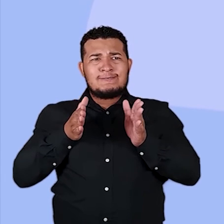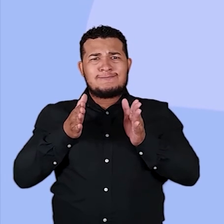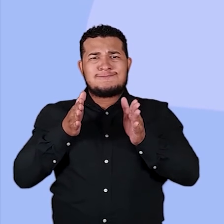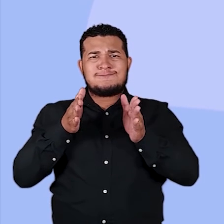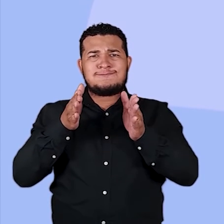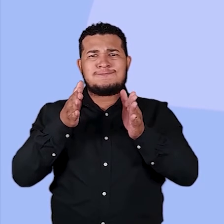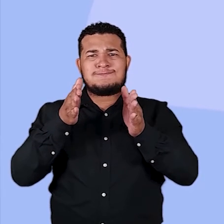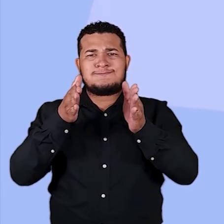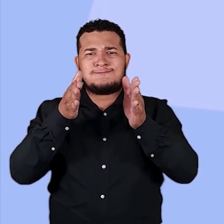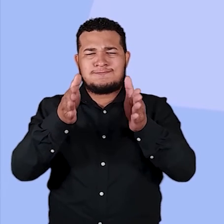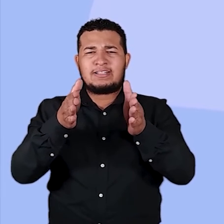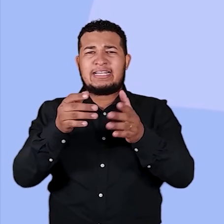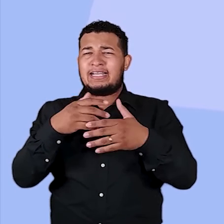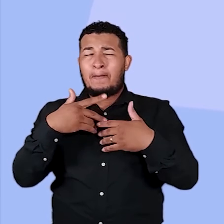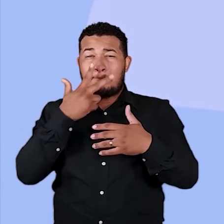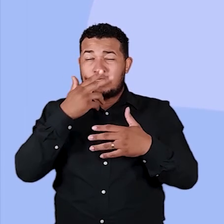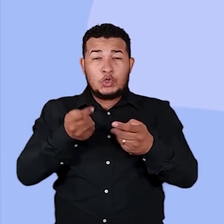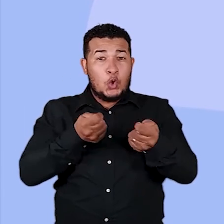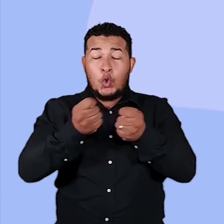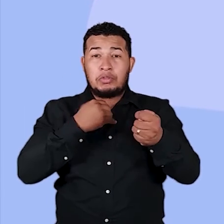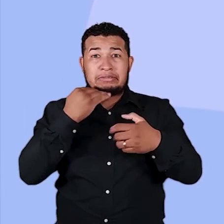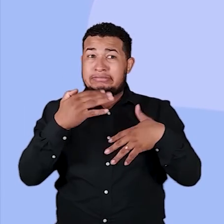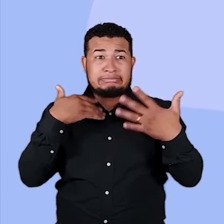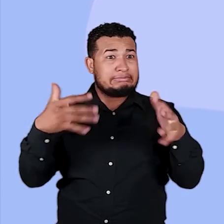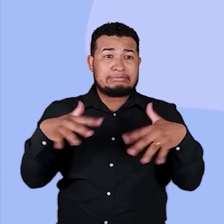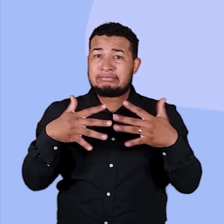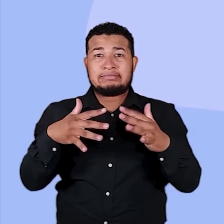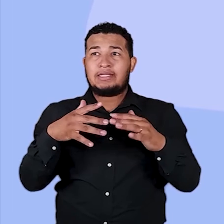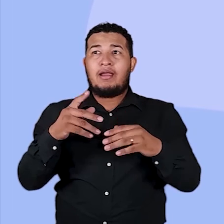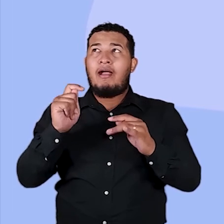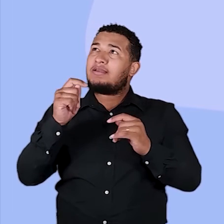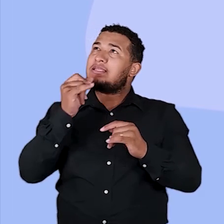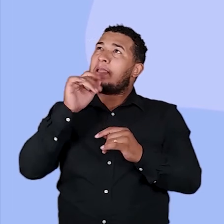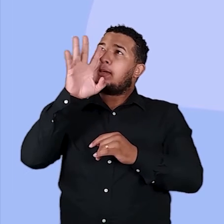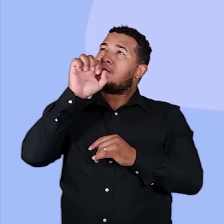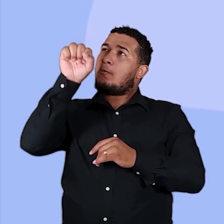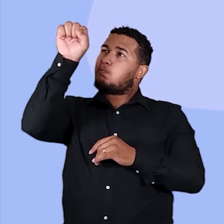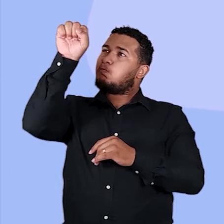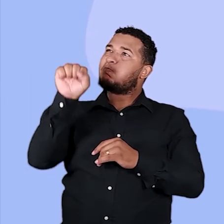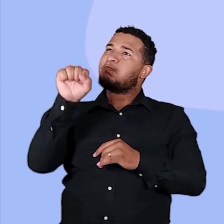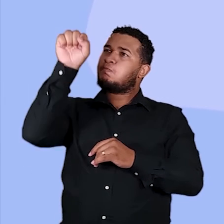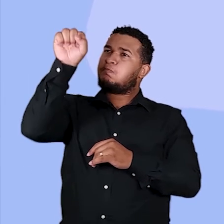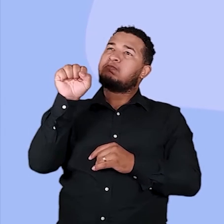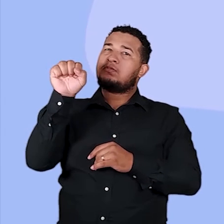alavanca que vai poder decidir qual o curso que esse bonde vai tomar.